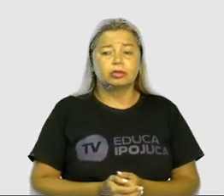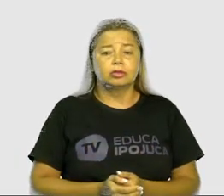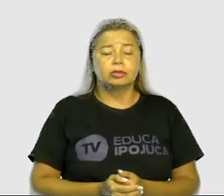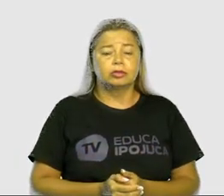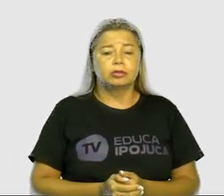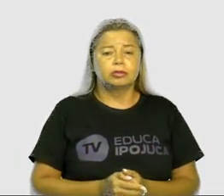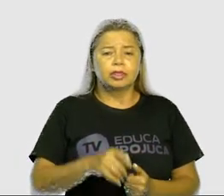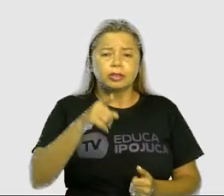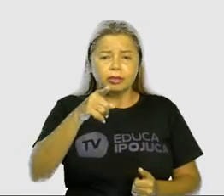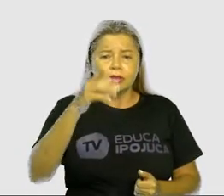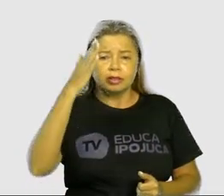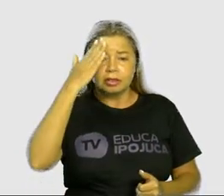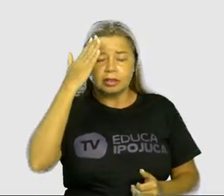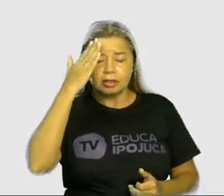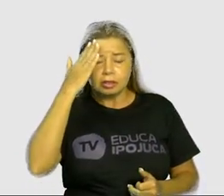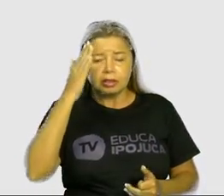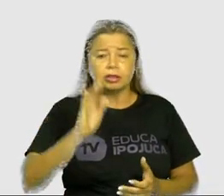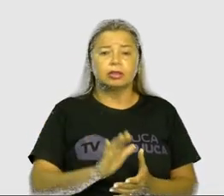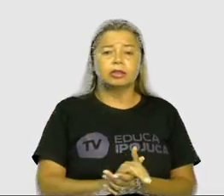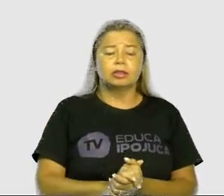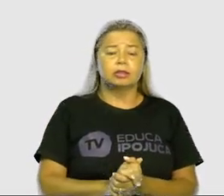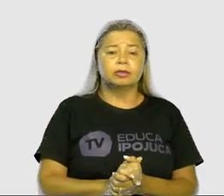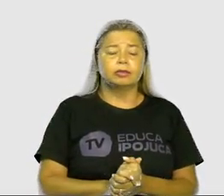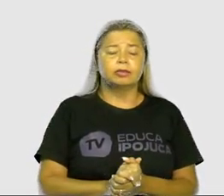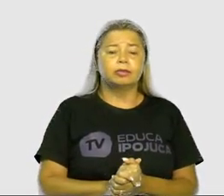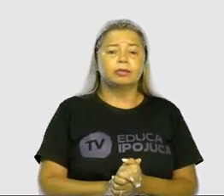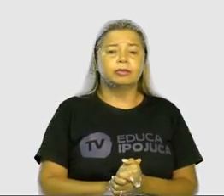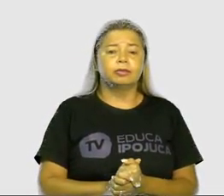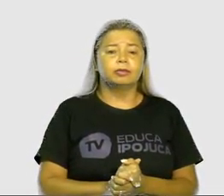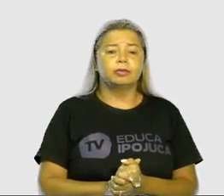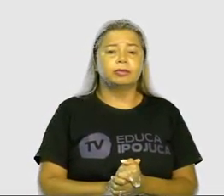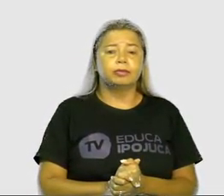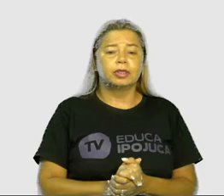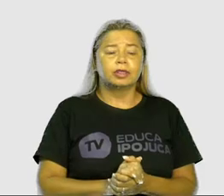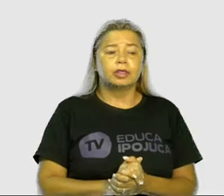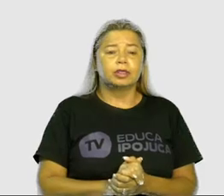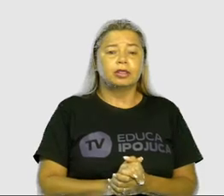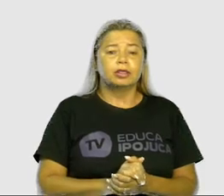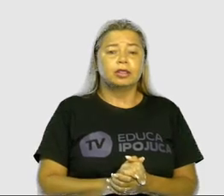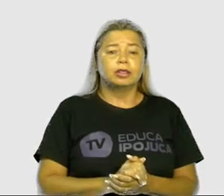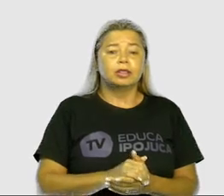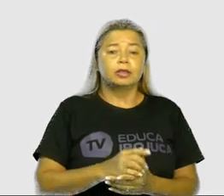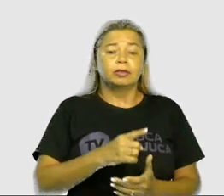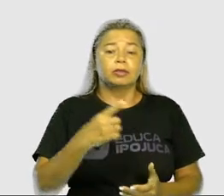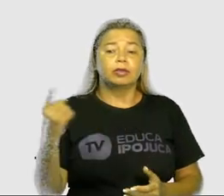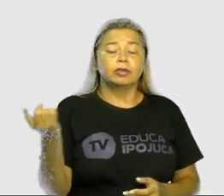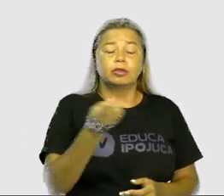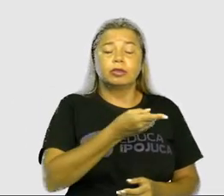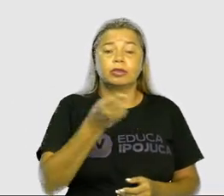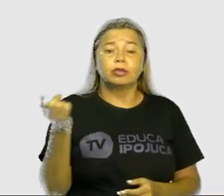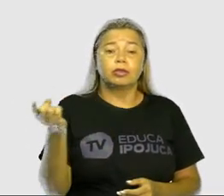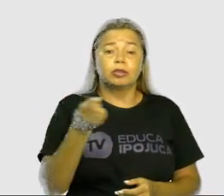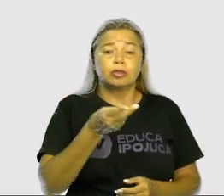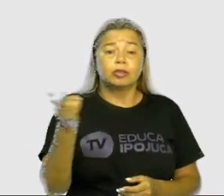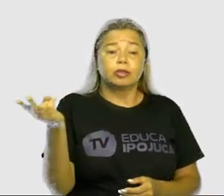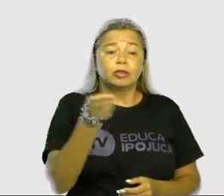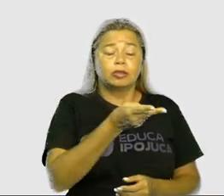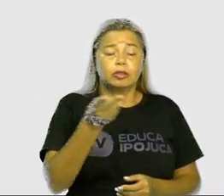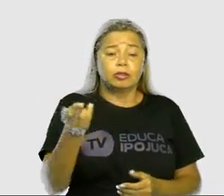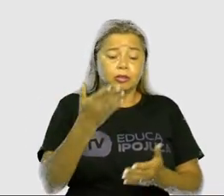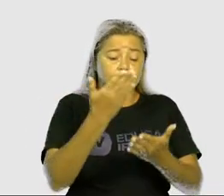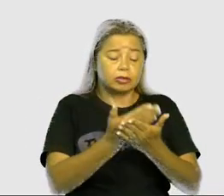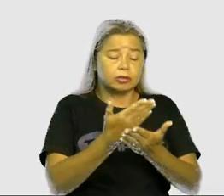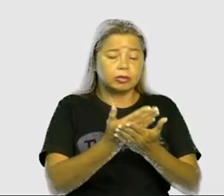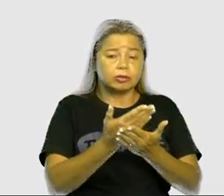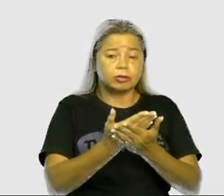lá. We are studying for it. Nós estamos estudando para isso. Então, perceba